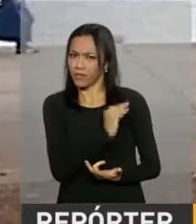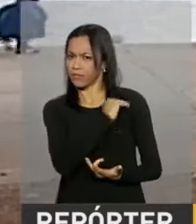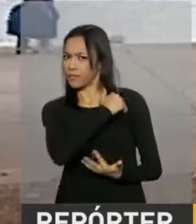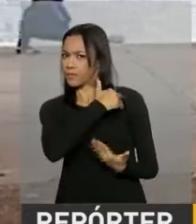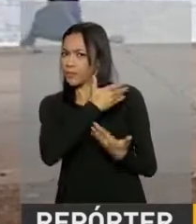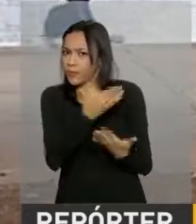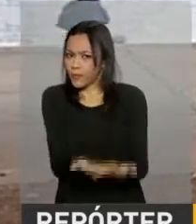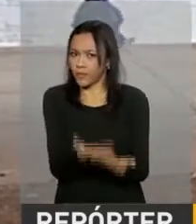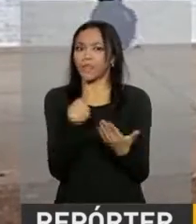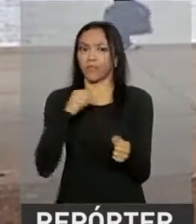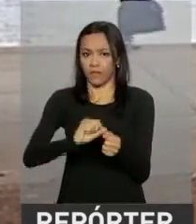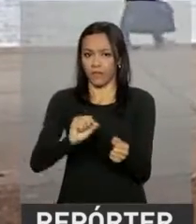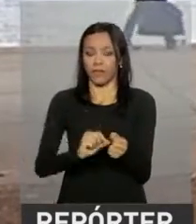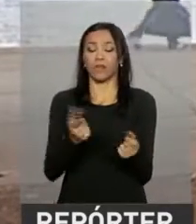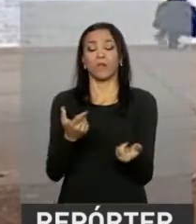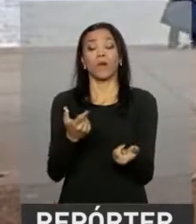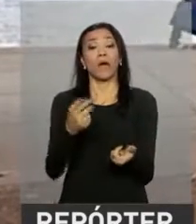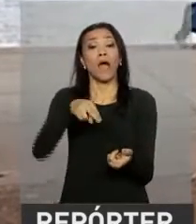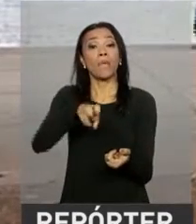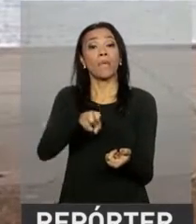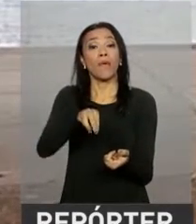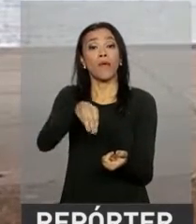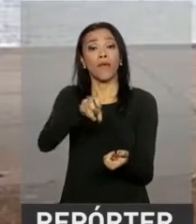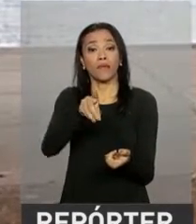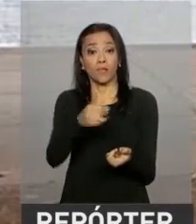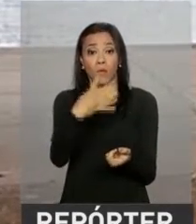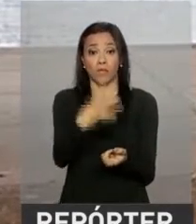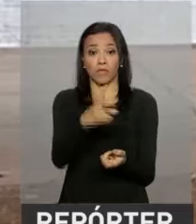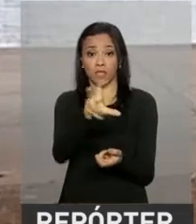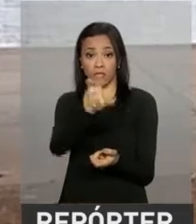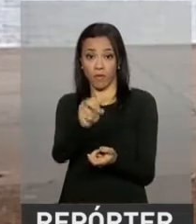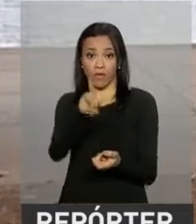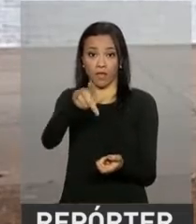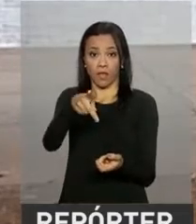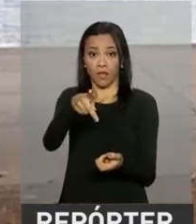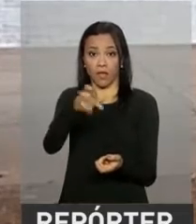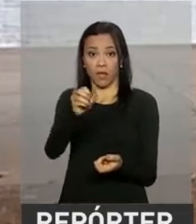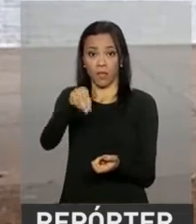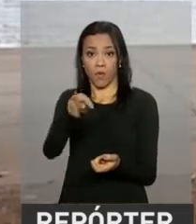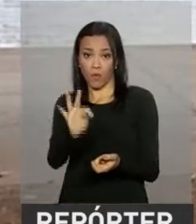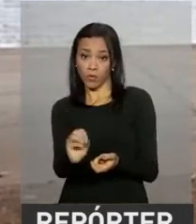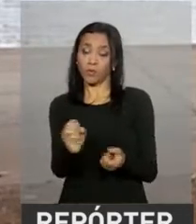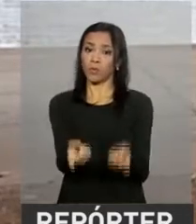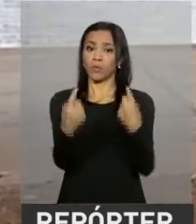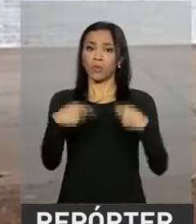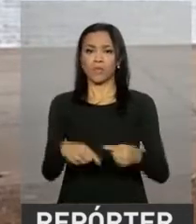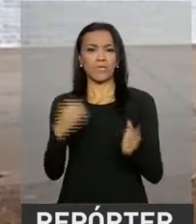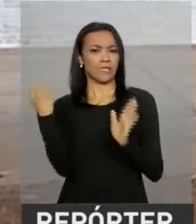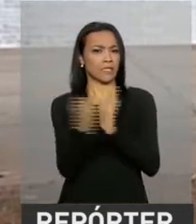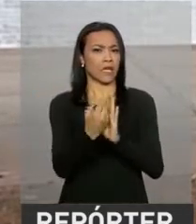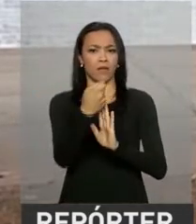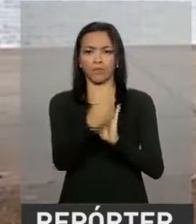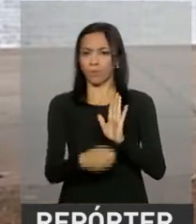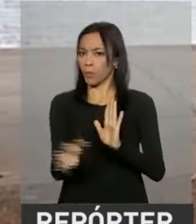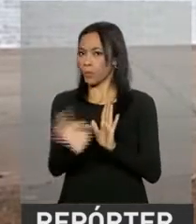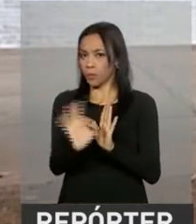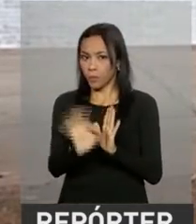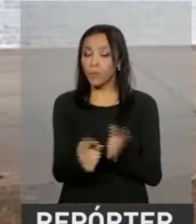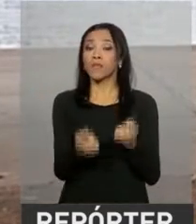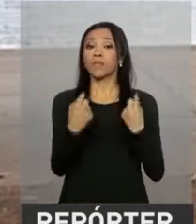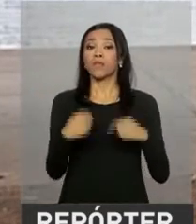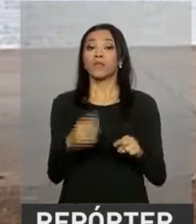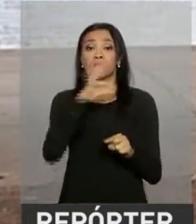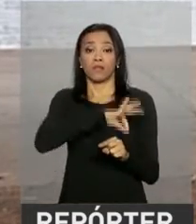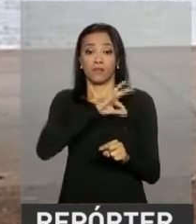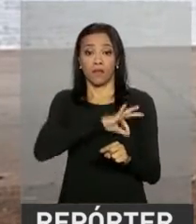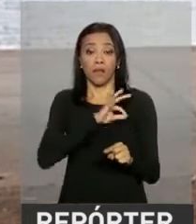tirado média geral de no mínimo 450 pontos nas provas, não ter zerado na redação e ainda ter renda média